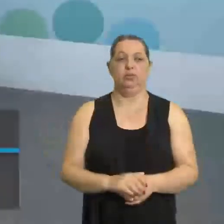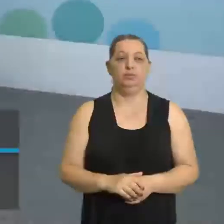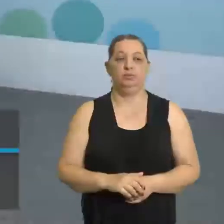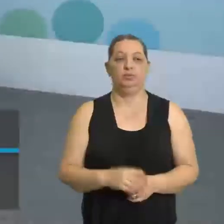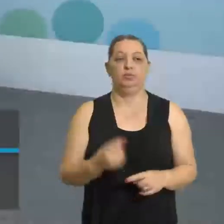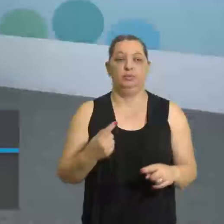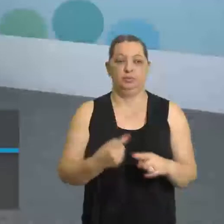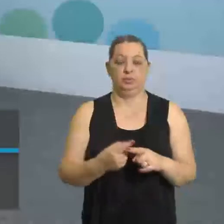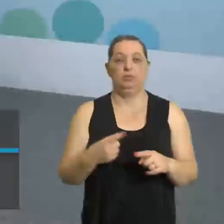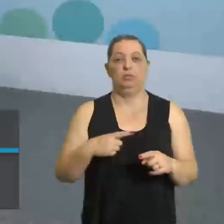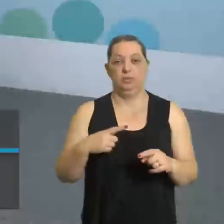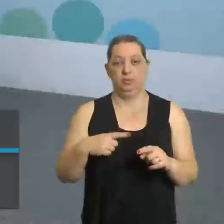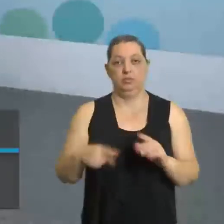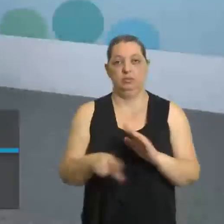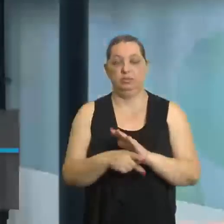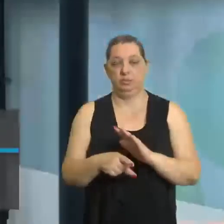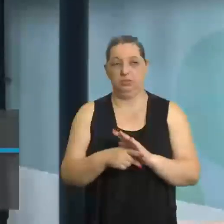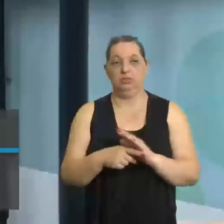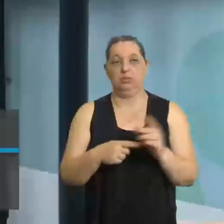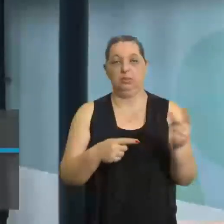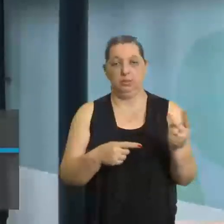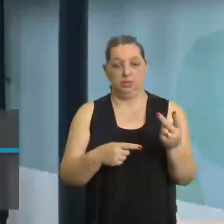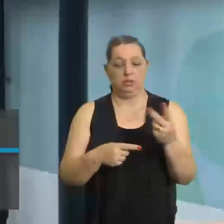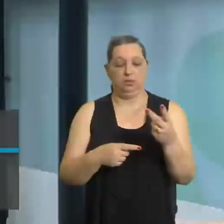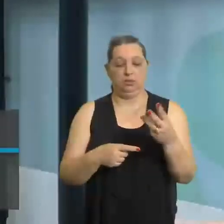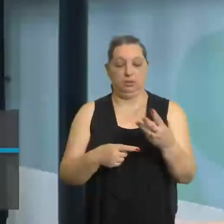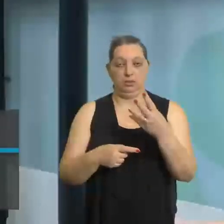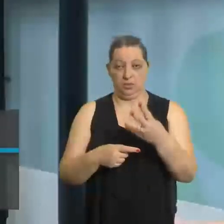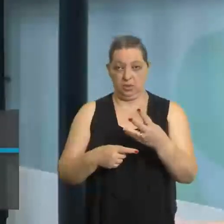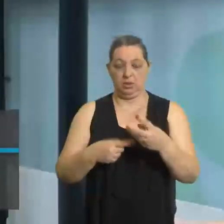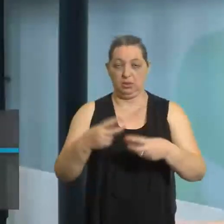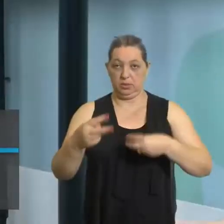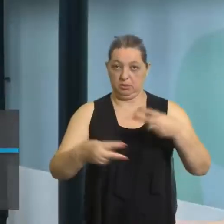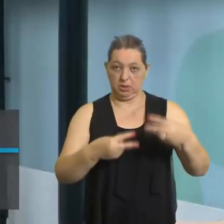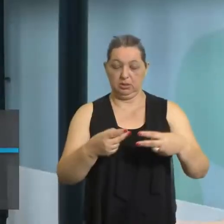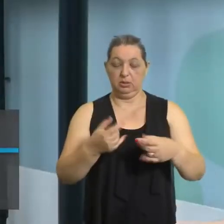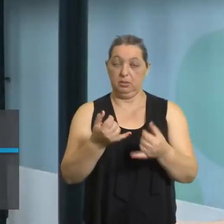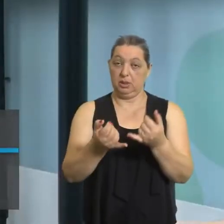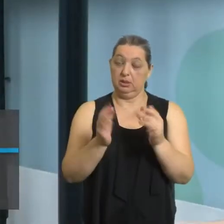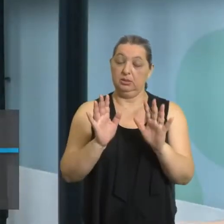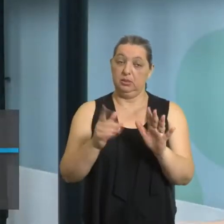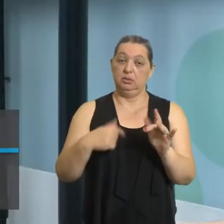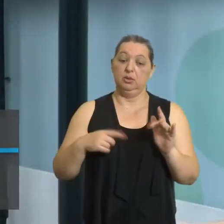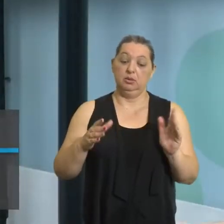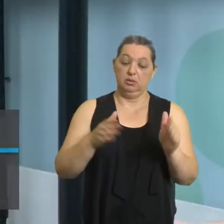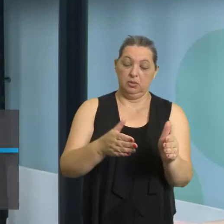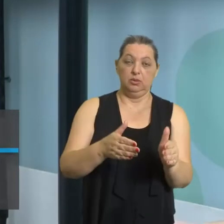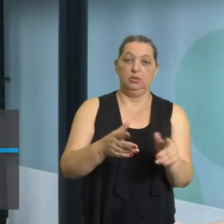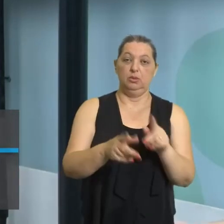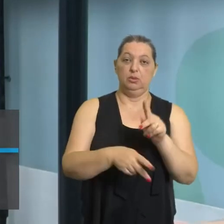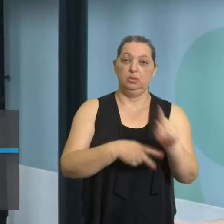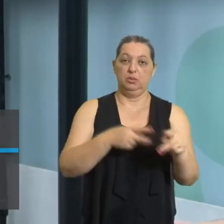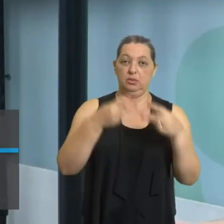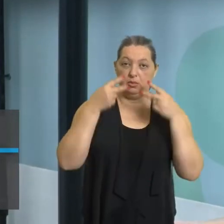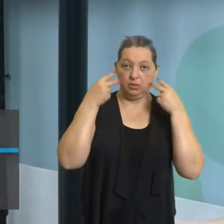1º 2º 3º 4º bimestre É bem parecido só que vai focar na questão indígena né que é das Américas